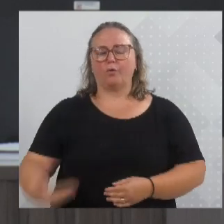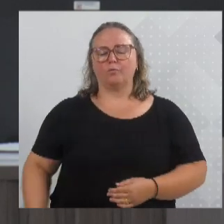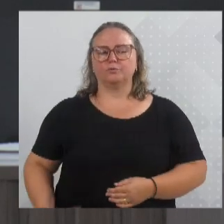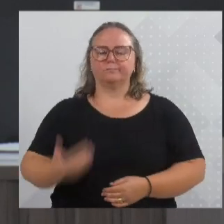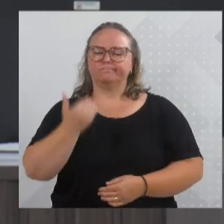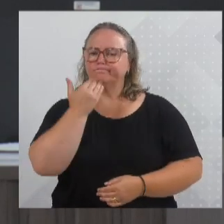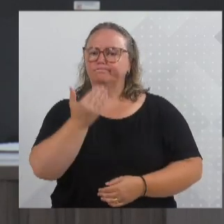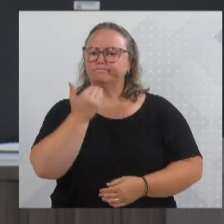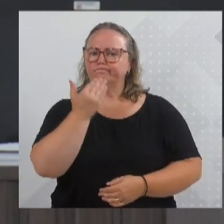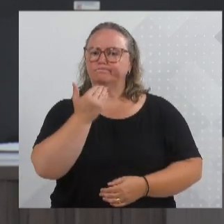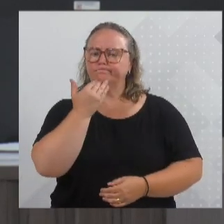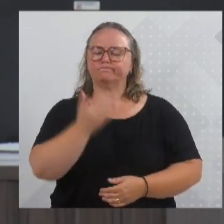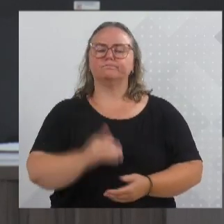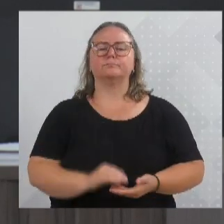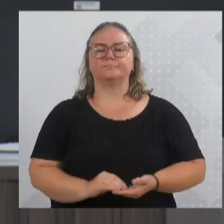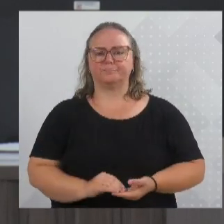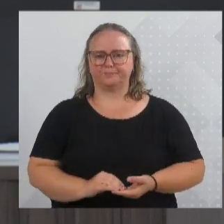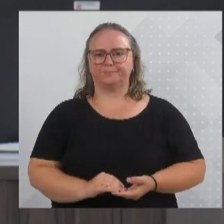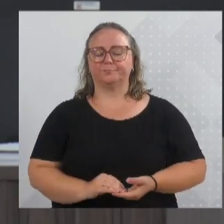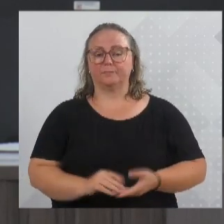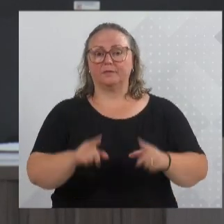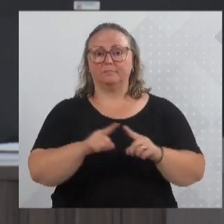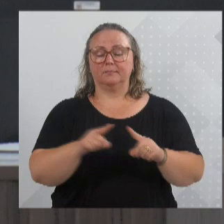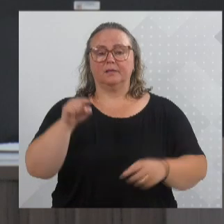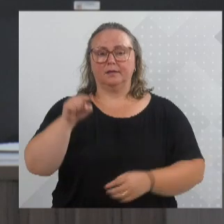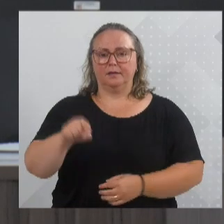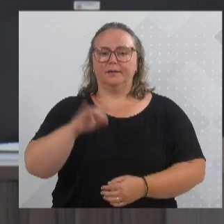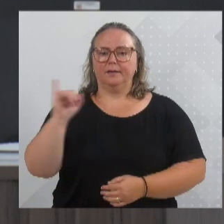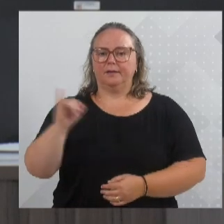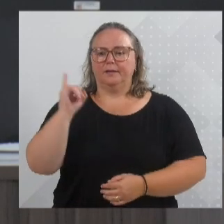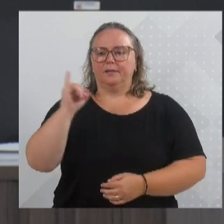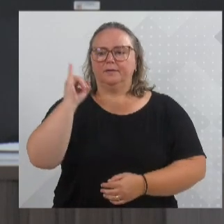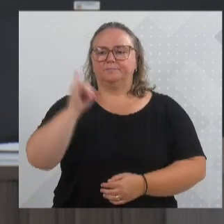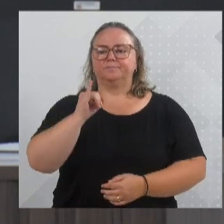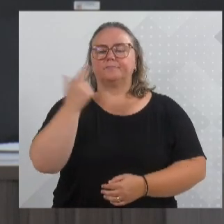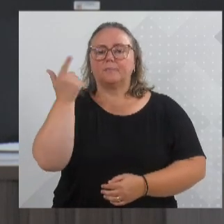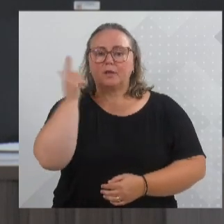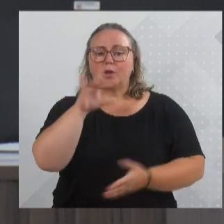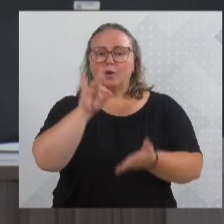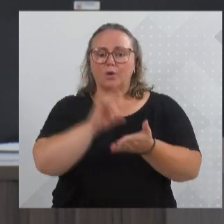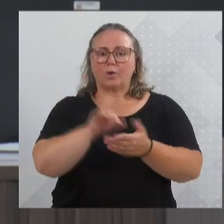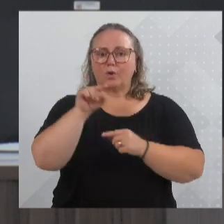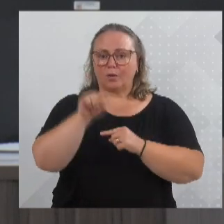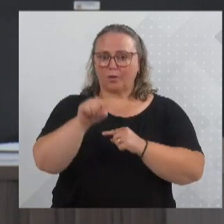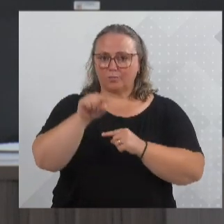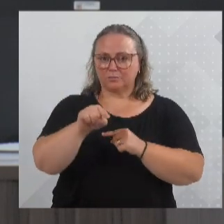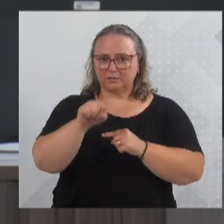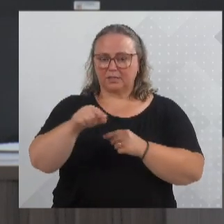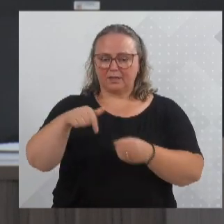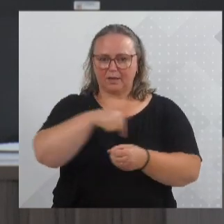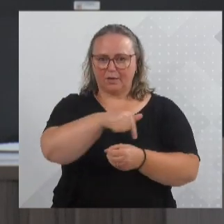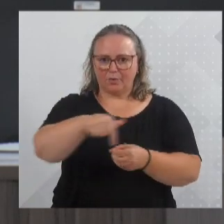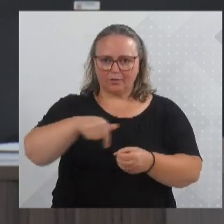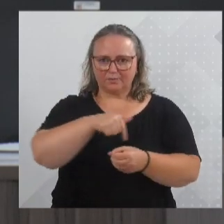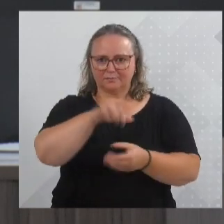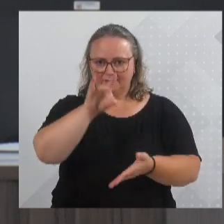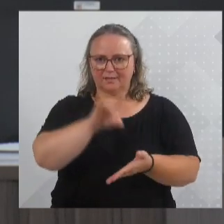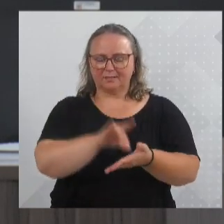do papel. Ali eu acho que é primordial. E conseguindo com que implantasse essa